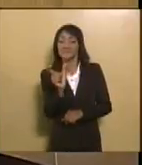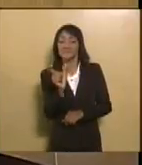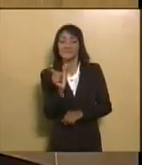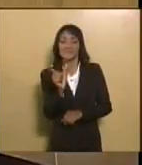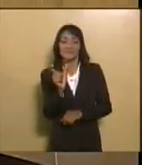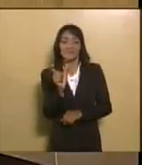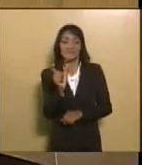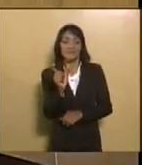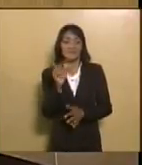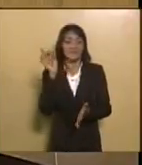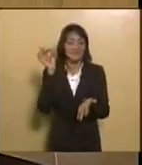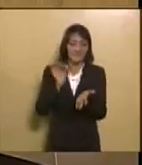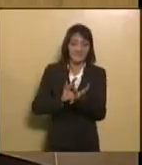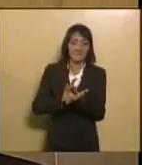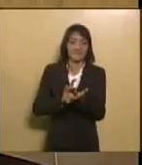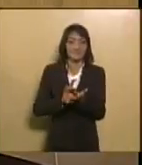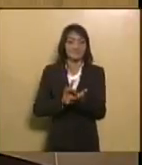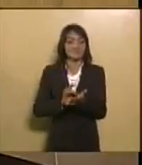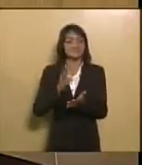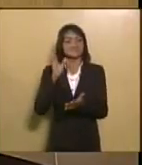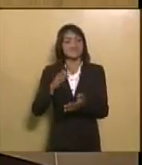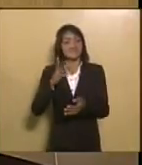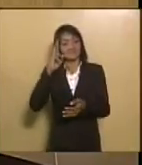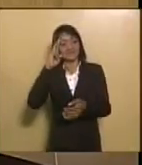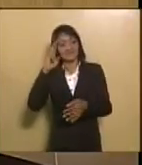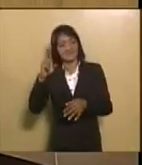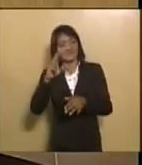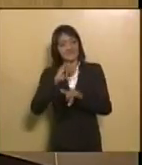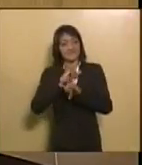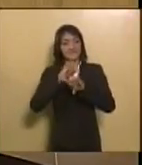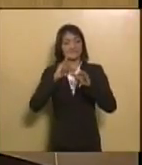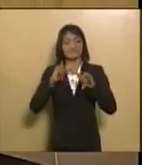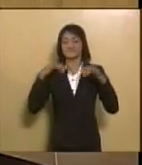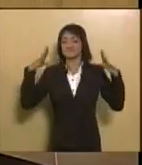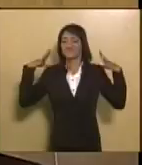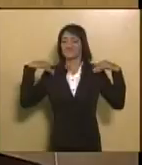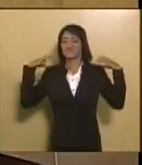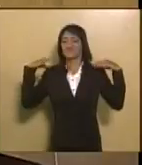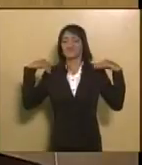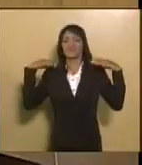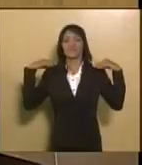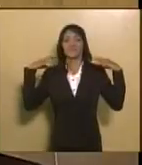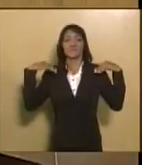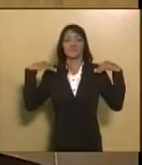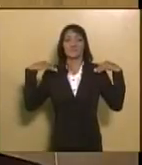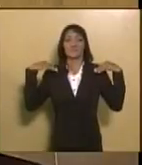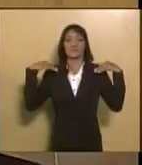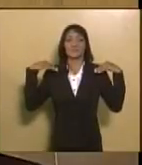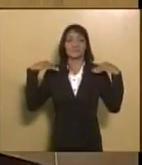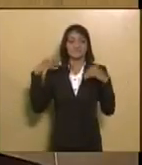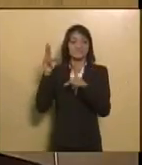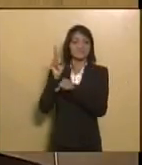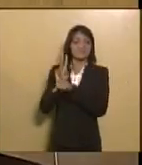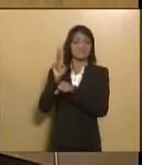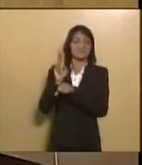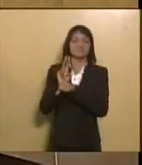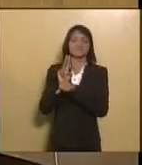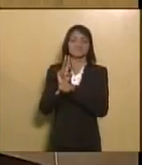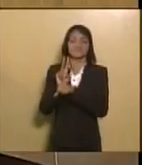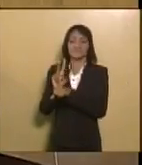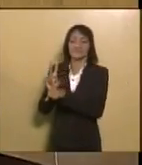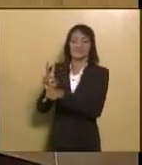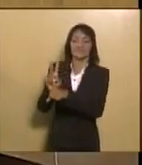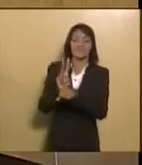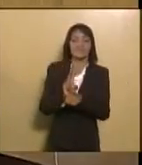é confirmada depois quando o Senhor diz... O anjo do Senhor acampa-se ao redor dos